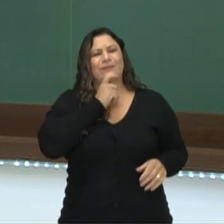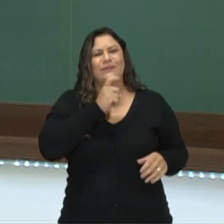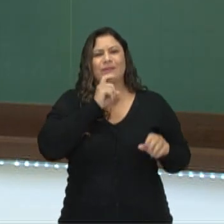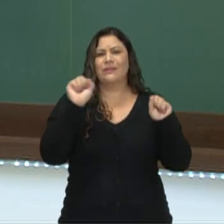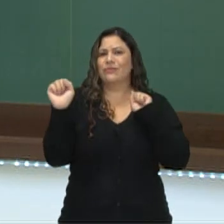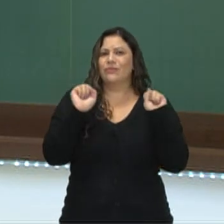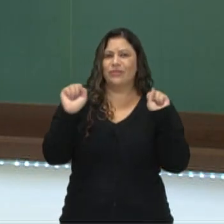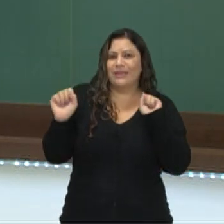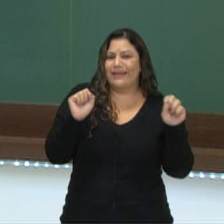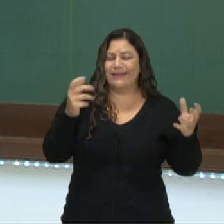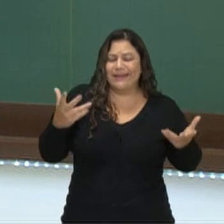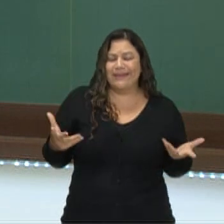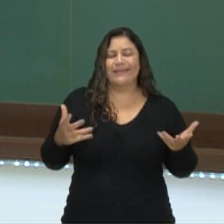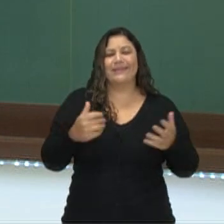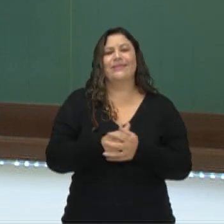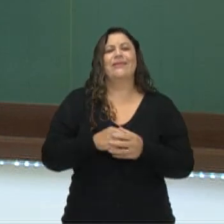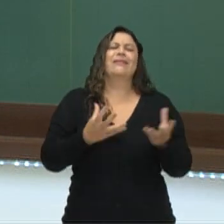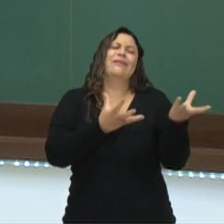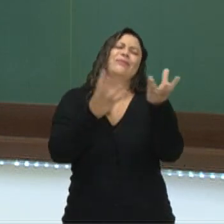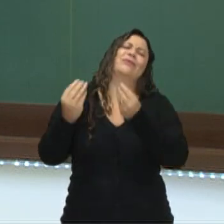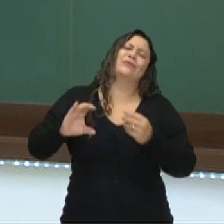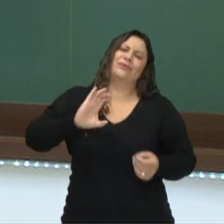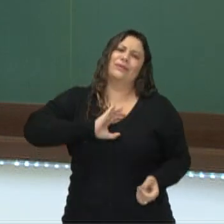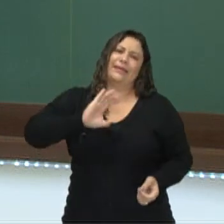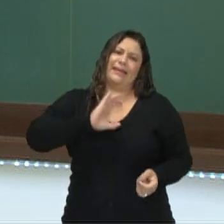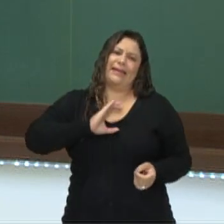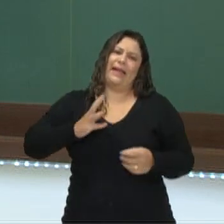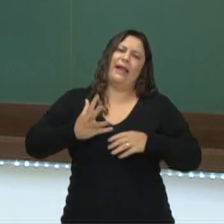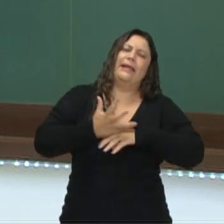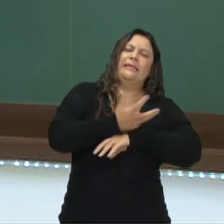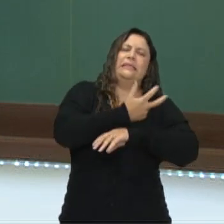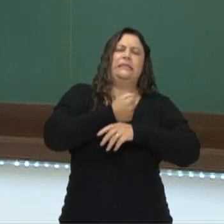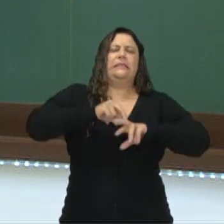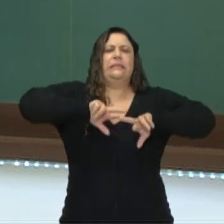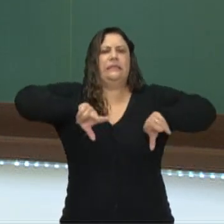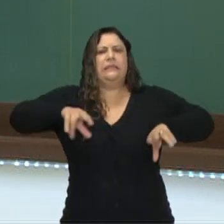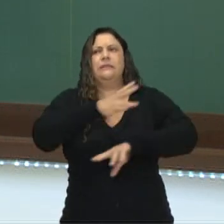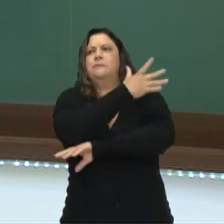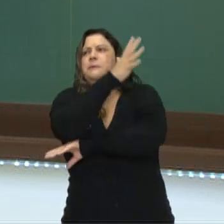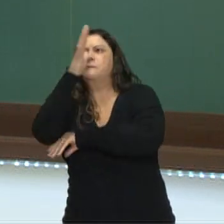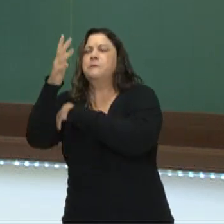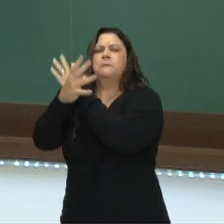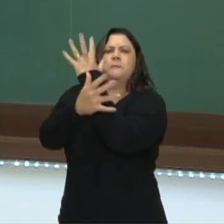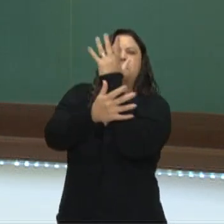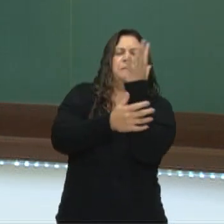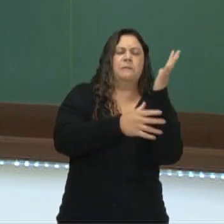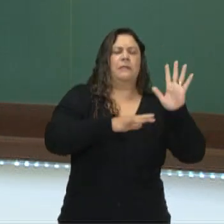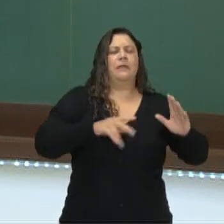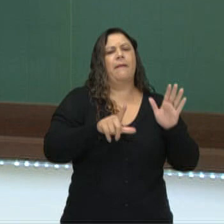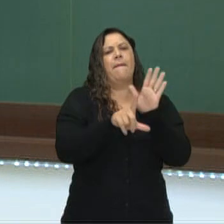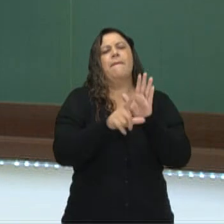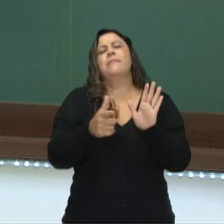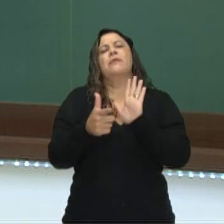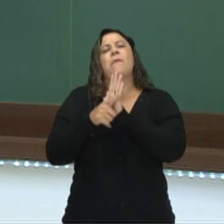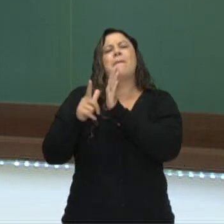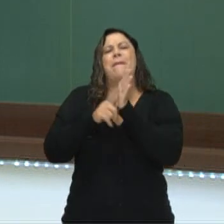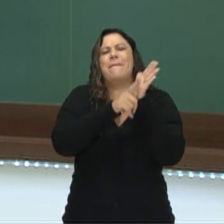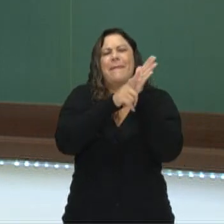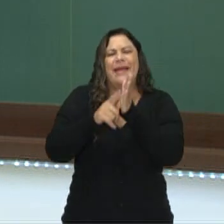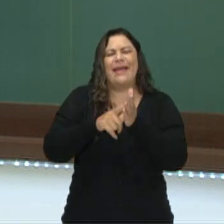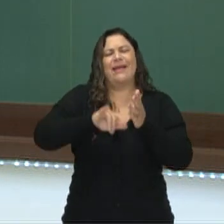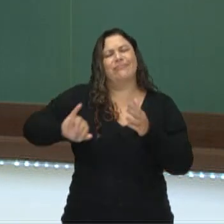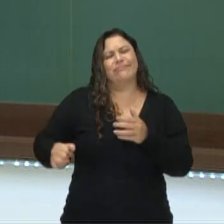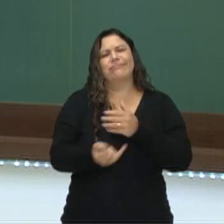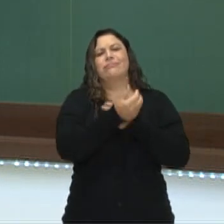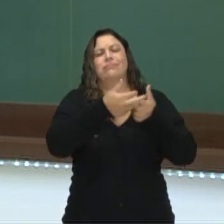Então, tem muito aí a questão do Canadá, eles exploram as florestas em relação ao papel, certo? Que consegue ter ali o